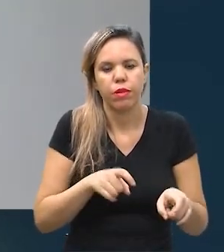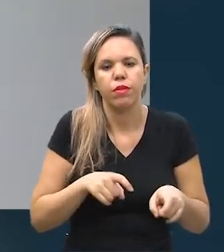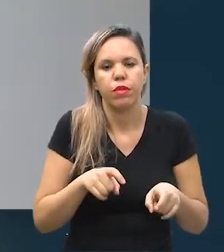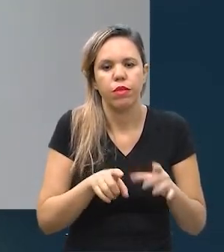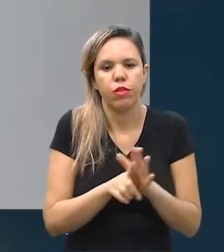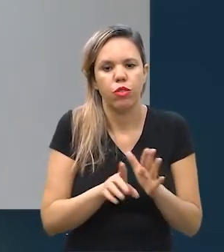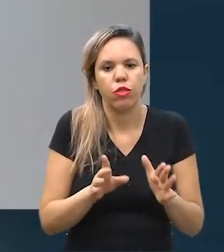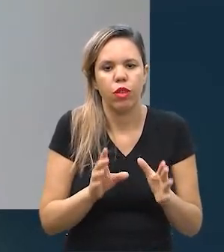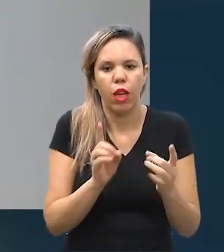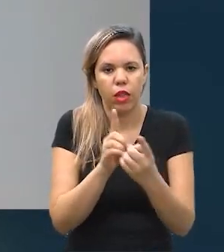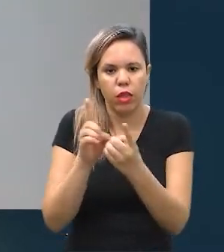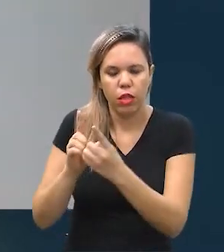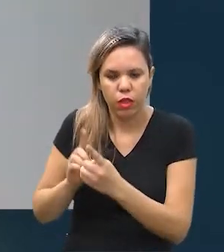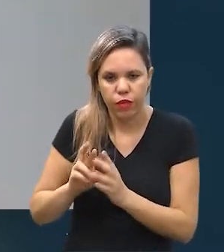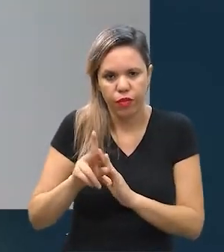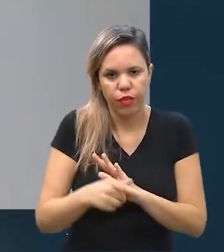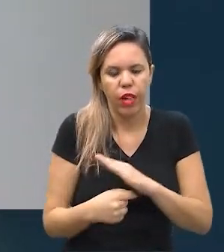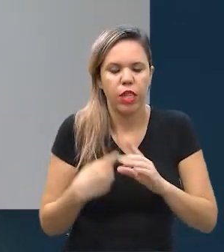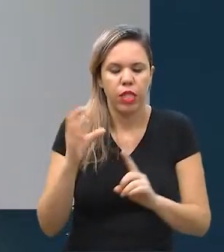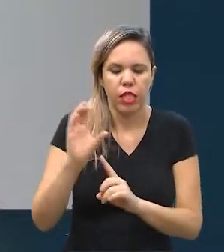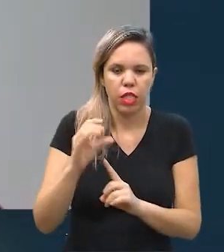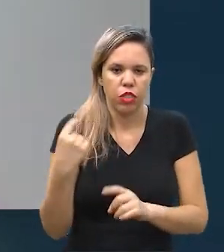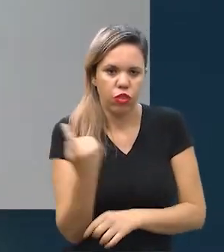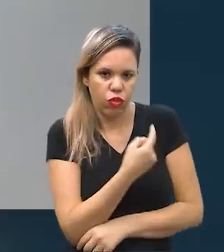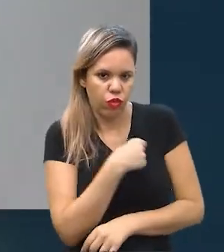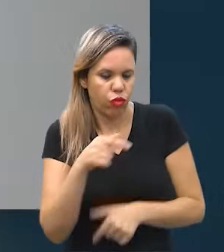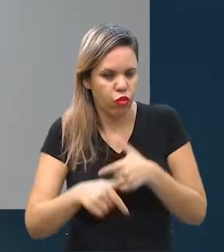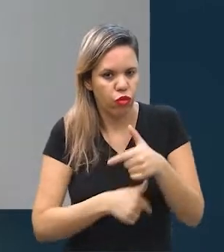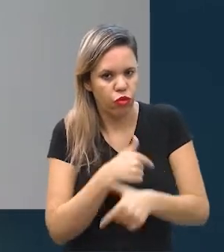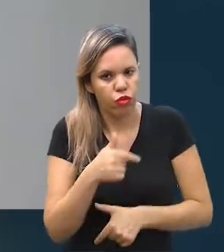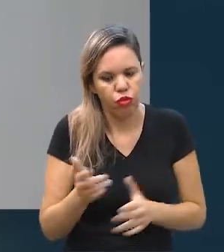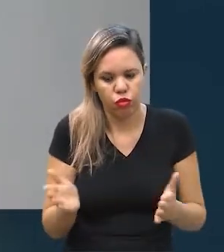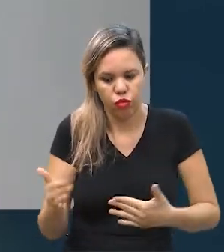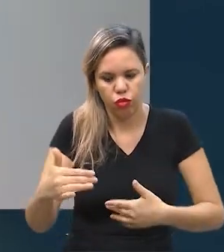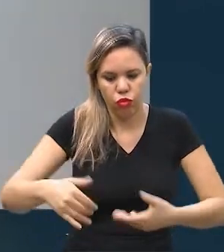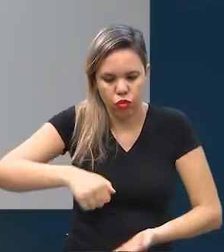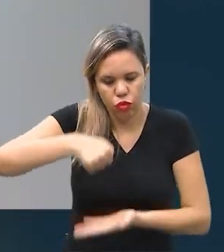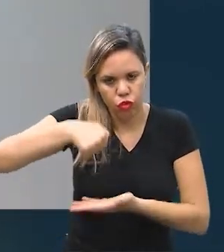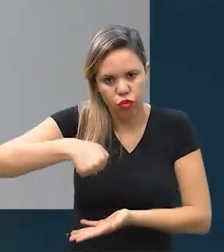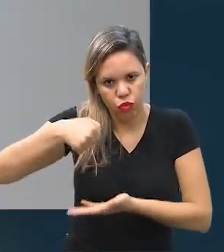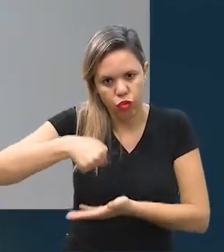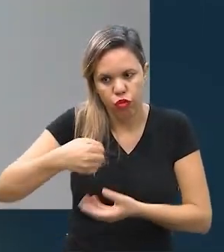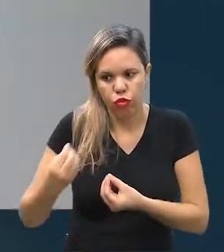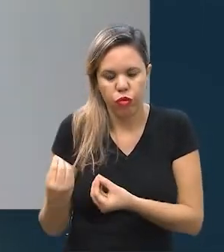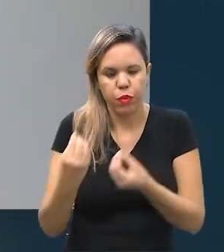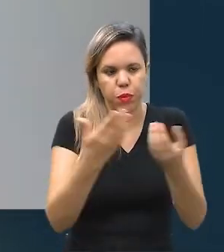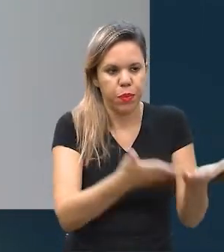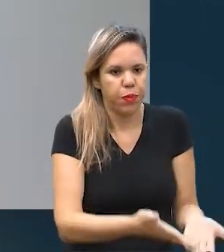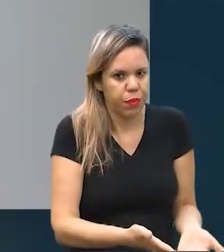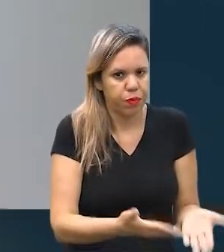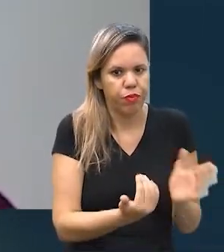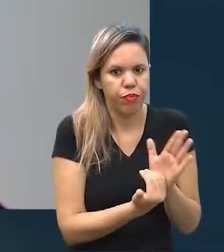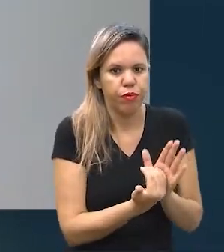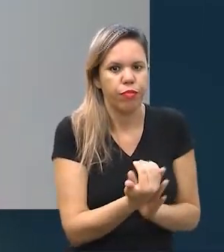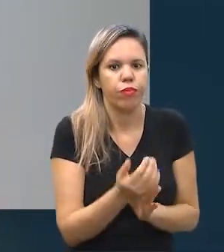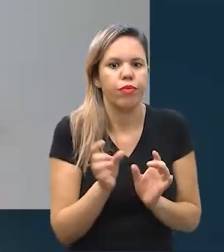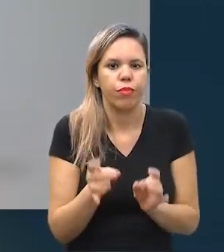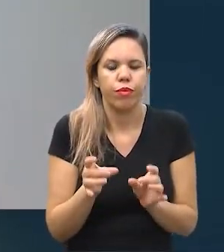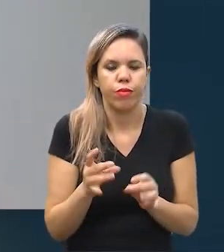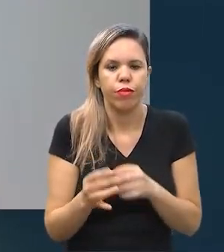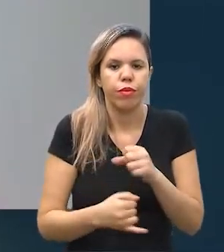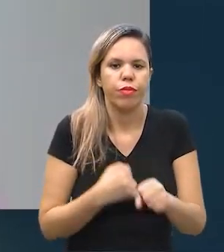gente tem até atendido vários clientes nossos que estão trabalhando com cestas, trabalhando com entregas, um aumento de